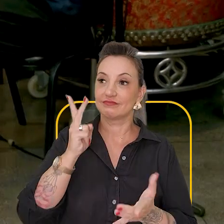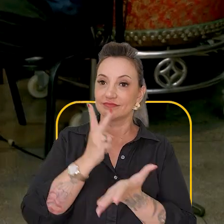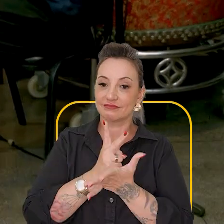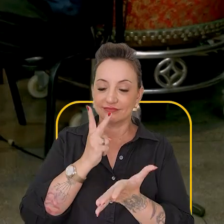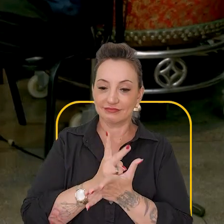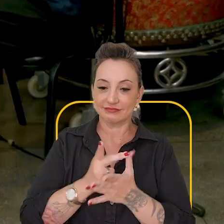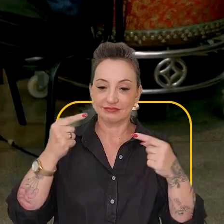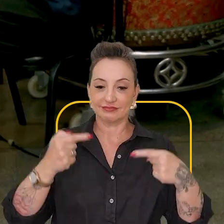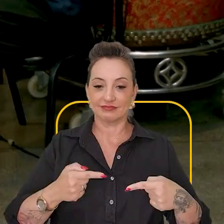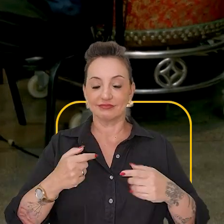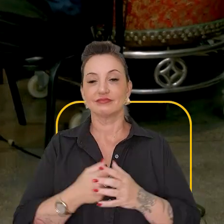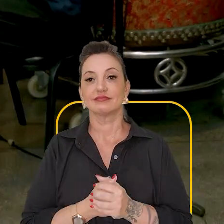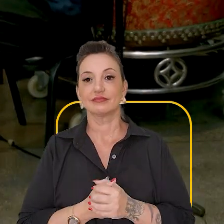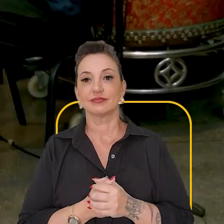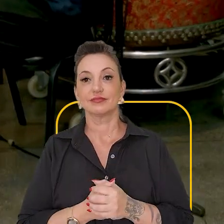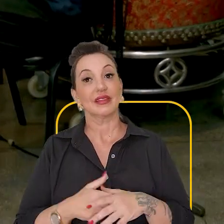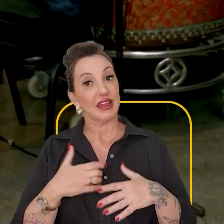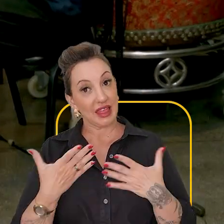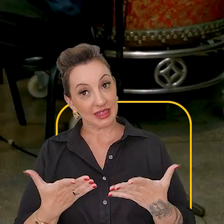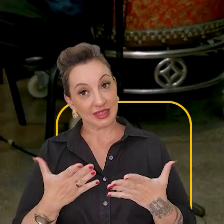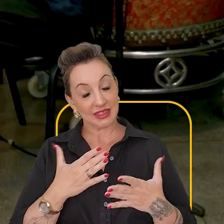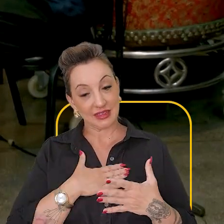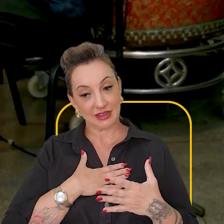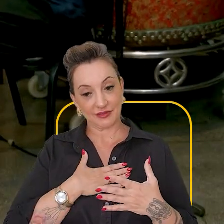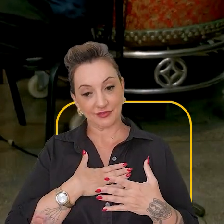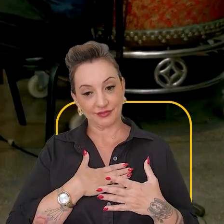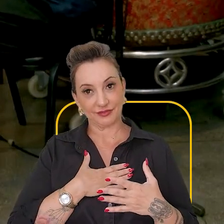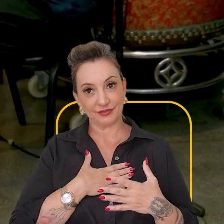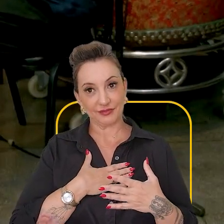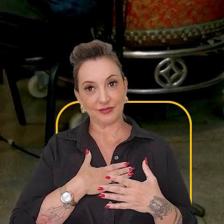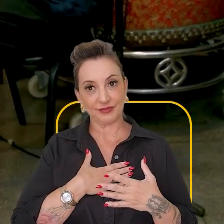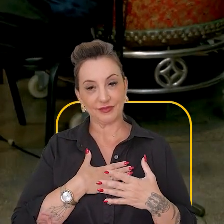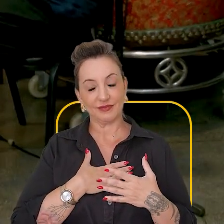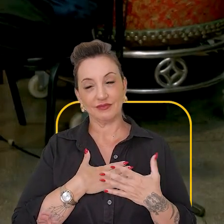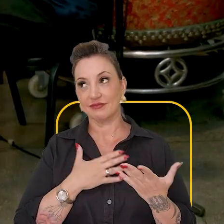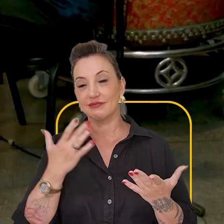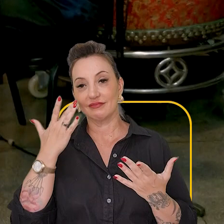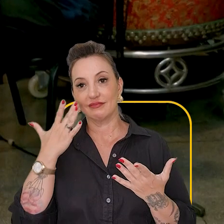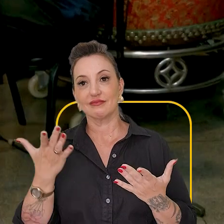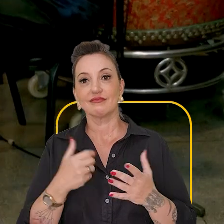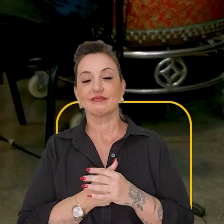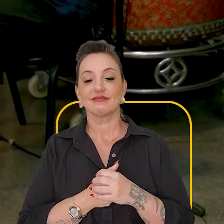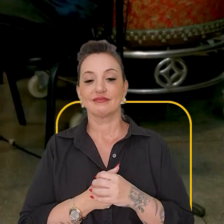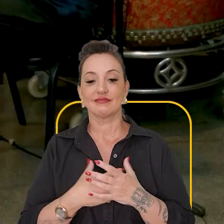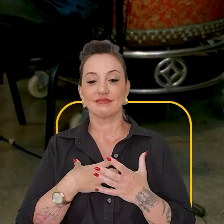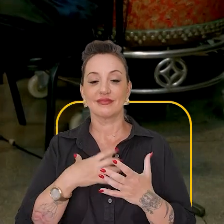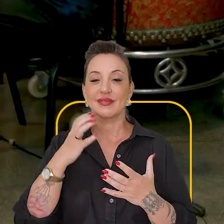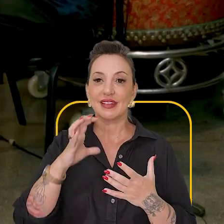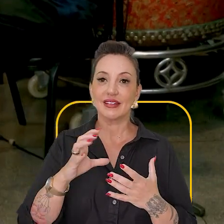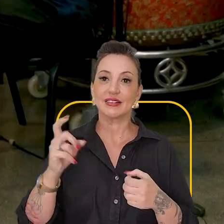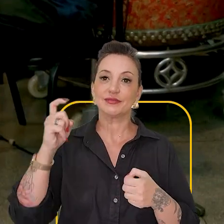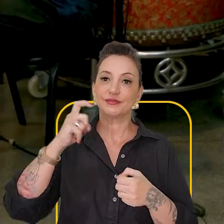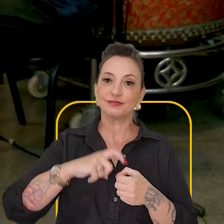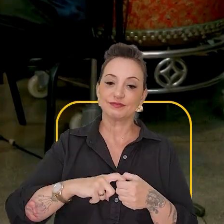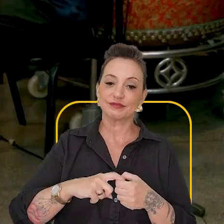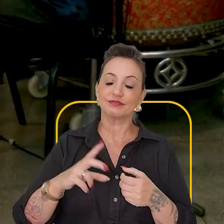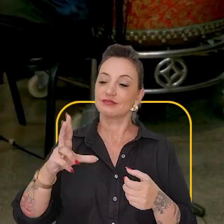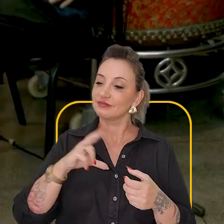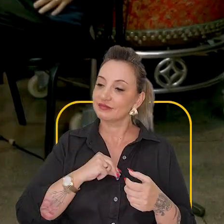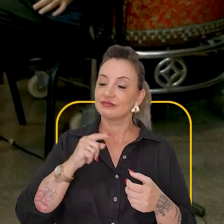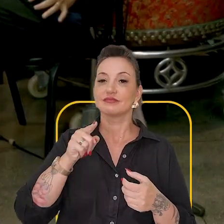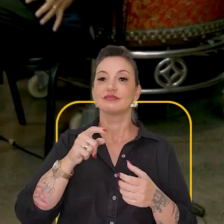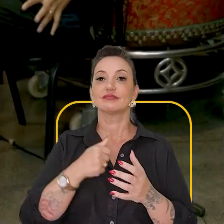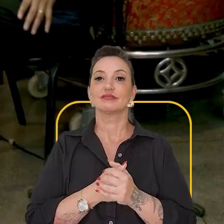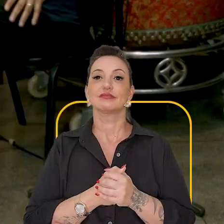com esse mesmo oponente Então para mim uma revanche um momento revan é não sei uma revanche assim mas tipo assim Sabe aquela sensação assim de